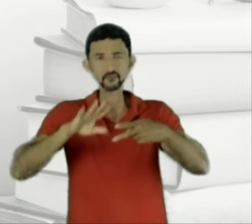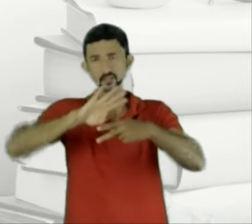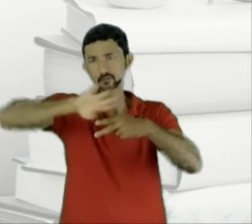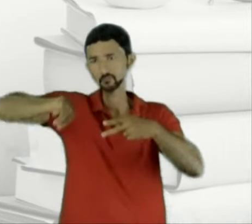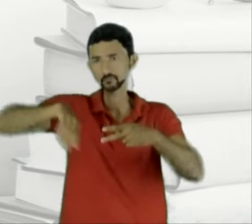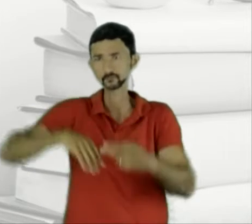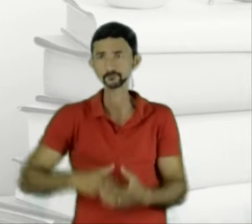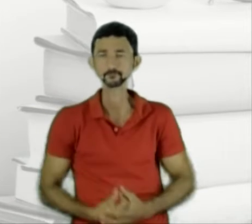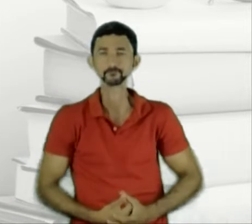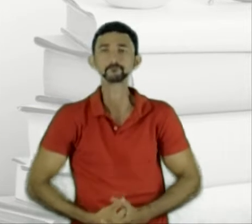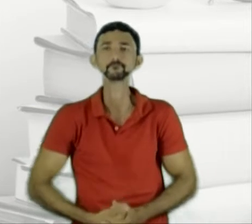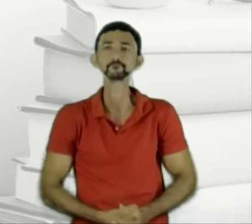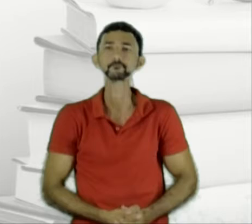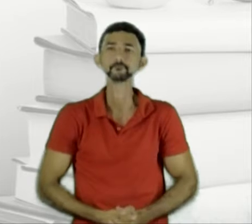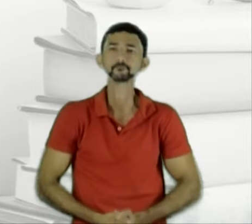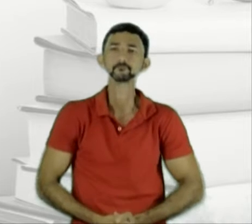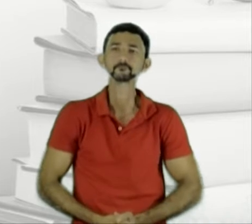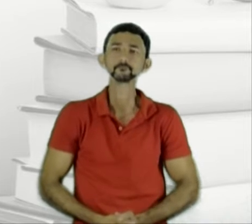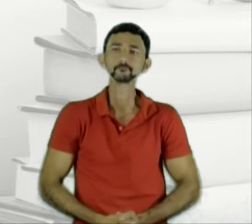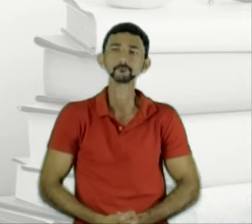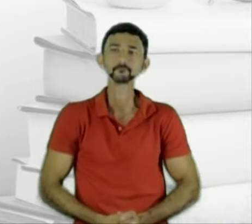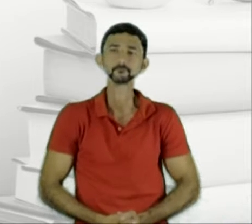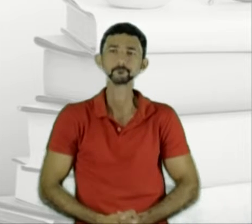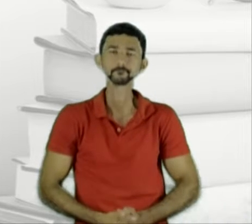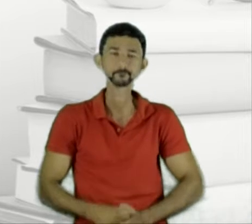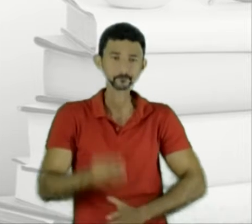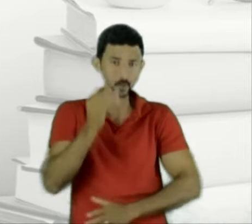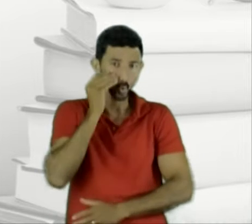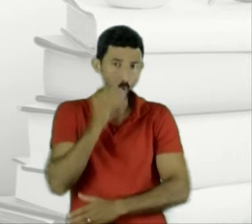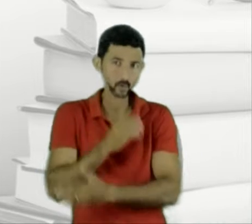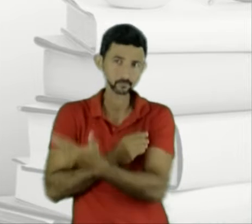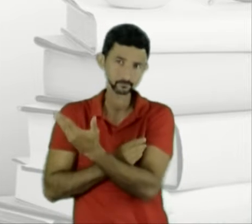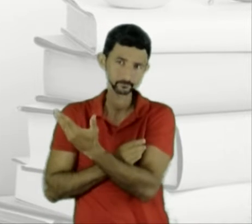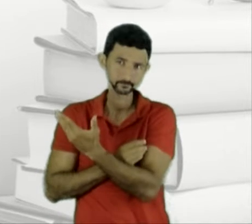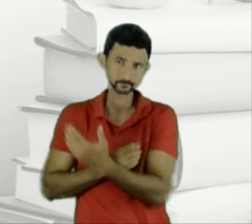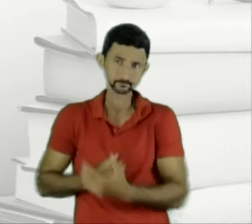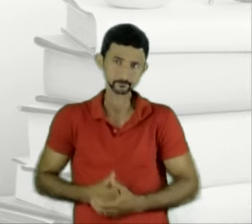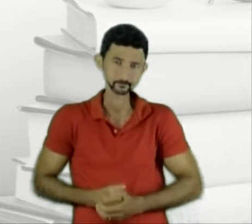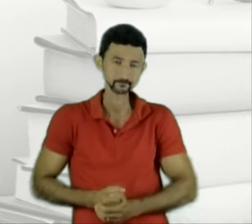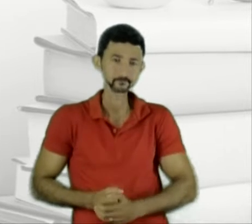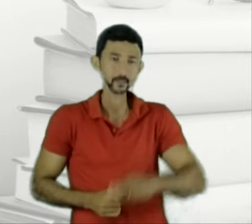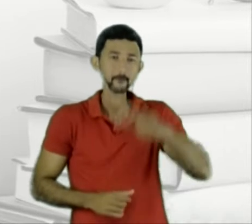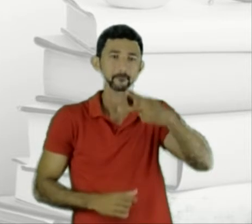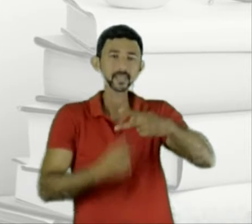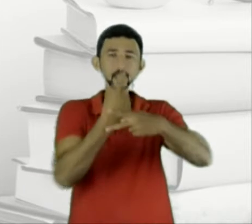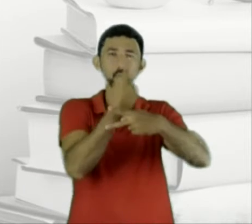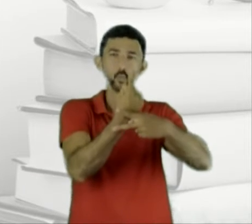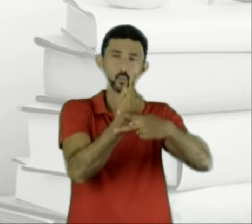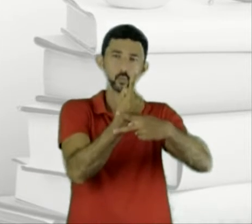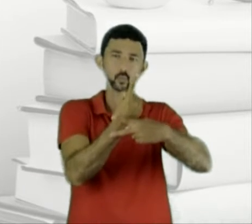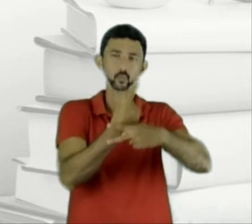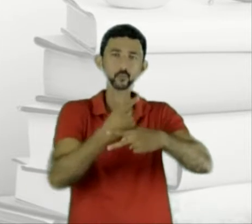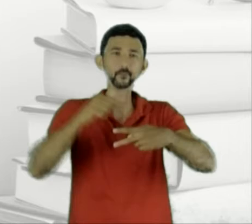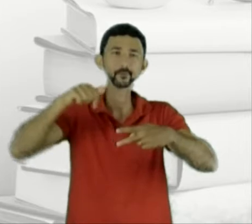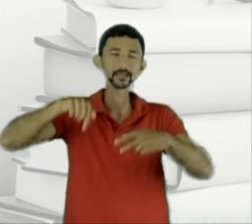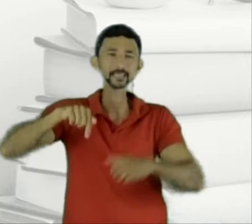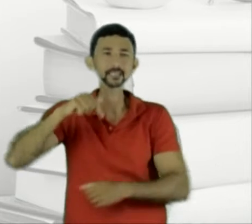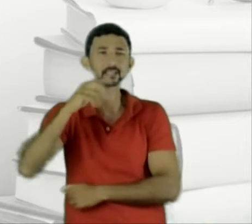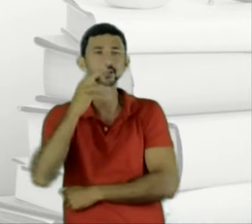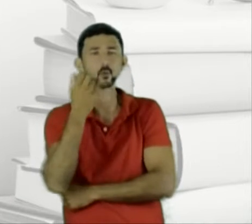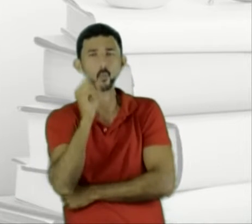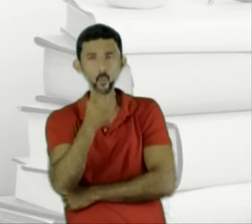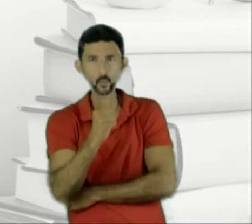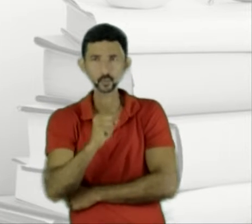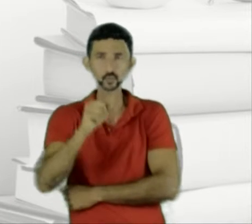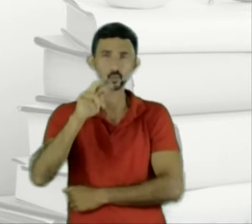ele não irá aparecer. Então, se você observar o expoente de p sendo 1, o expoente de q sendo 8,